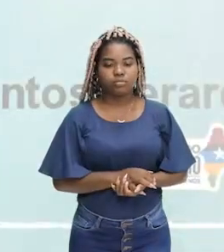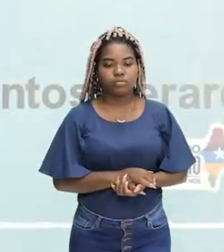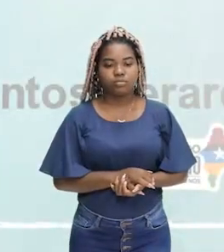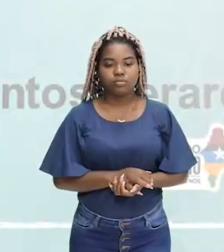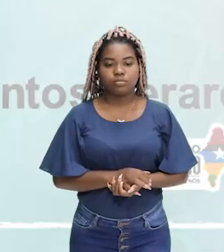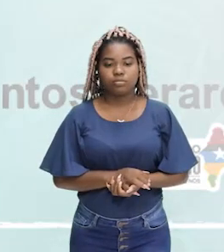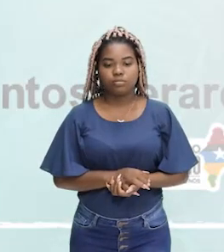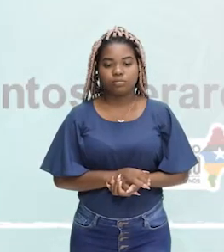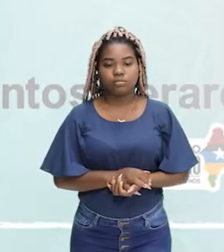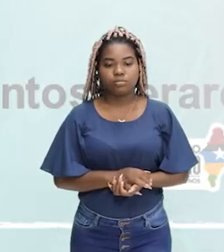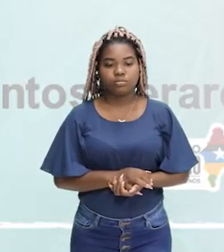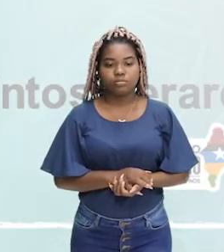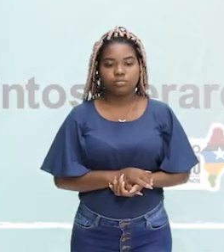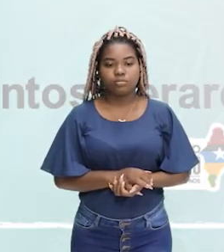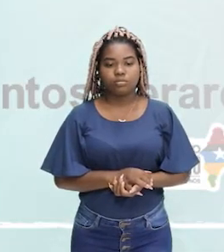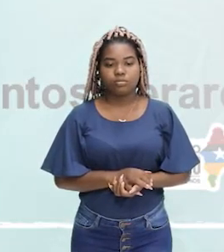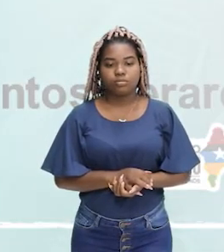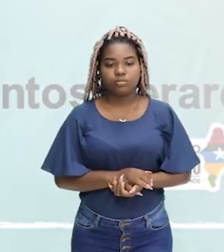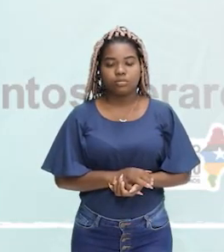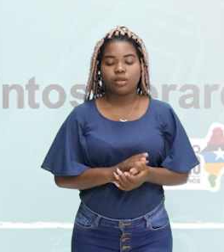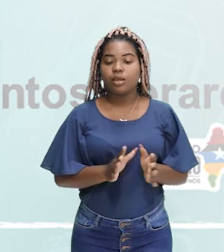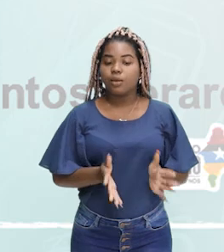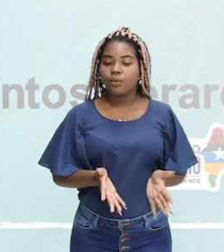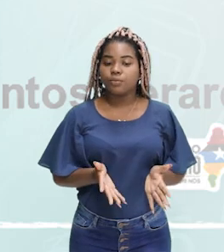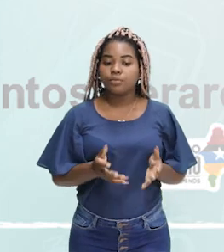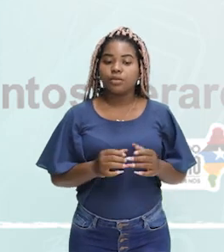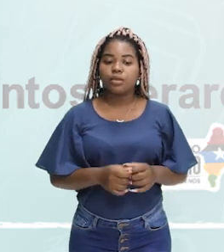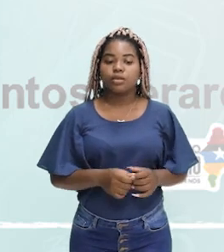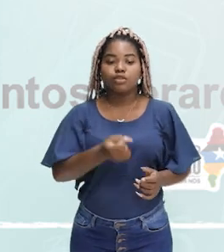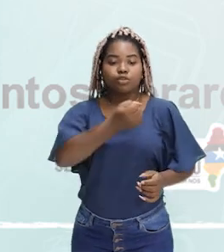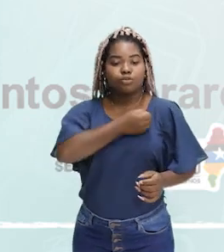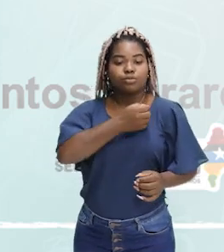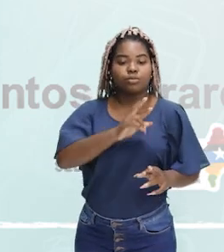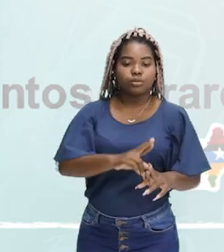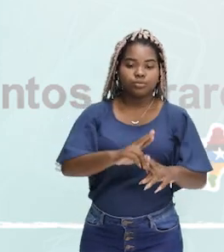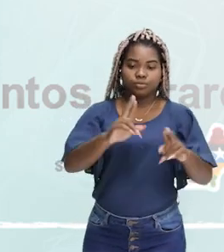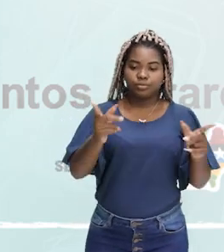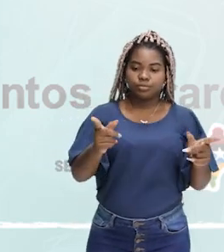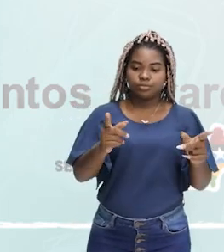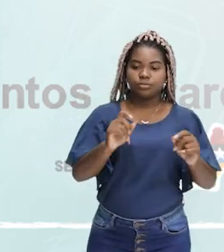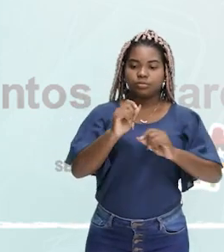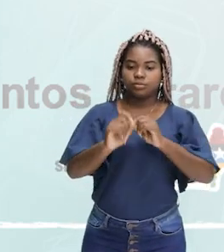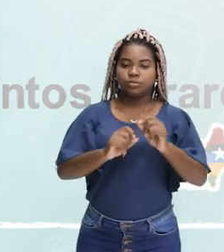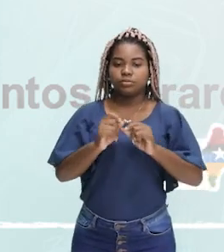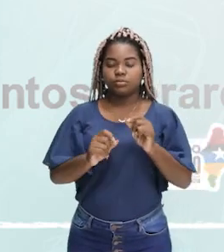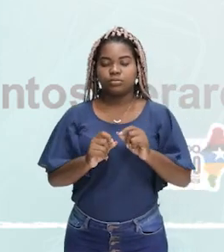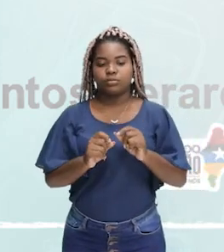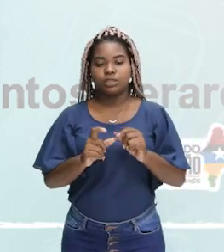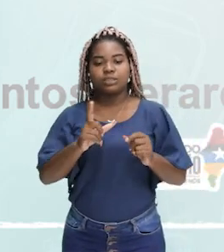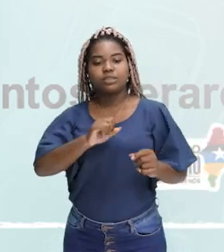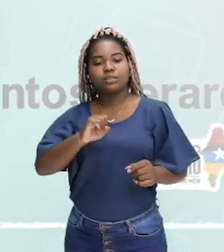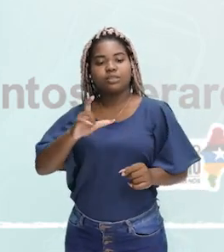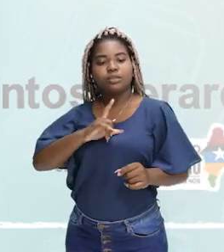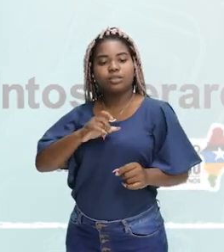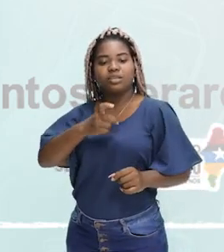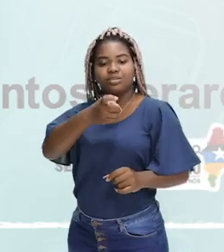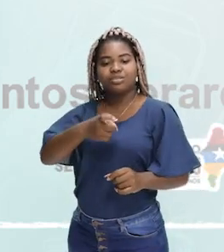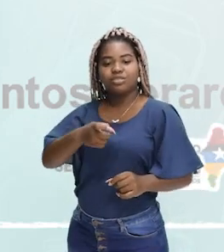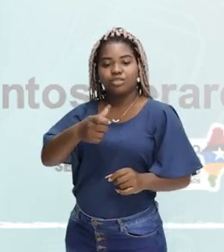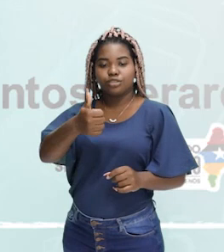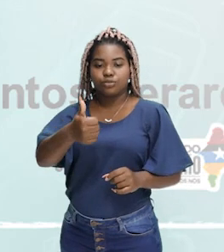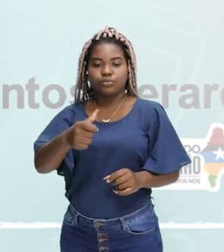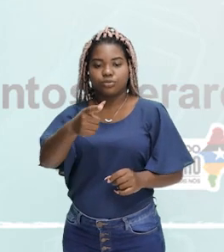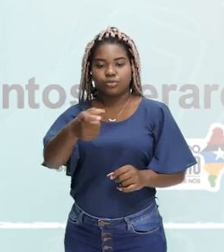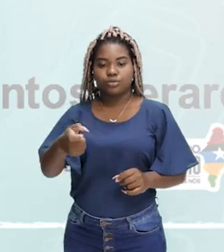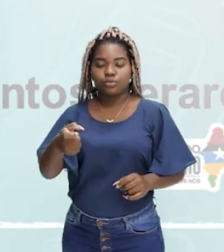seguinte... elementos distintos geram imagens também distintas. Então, se eu estou tomando aqui o x1 e o x2